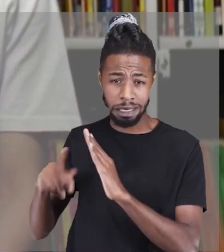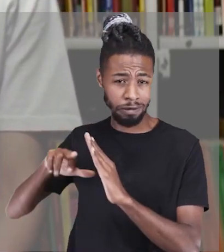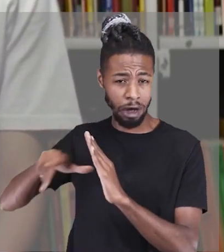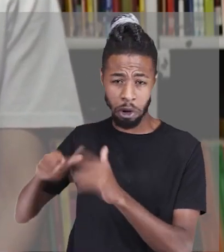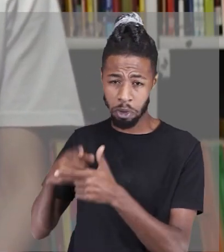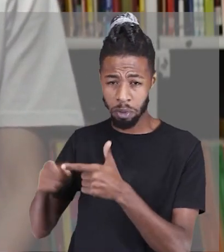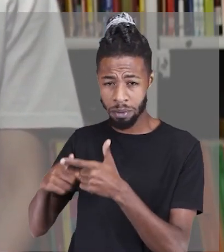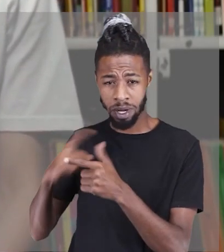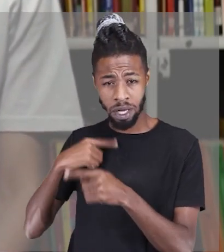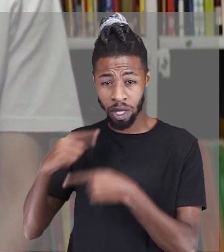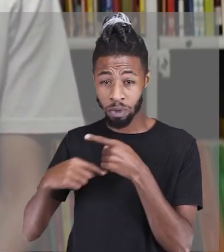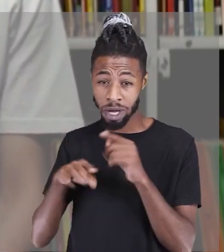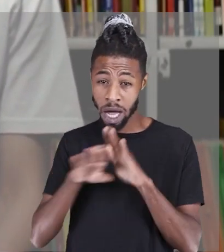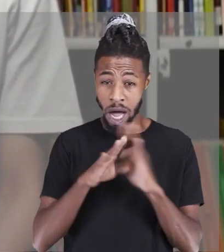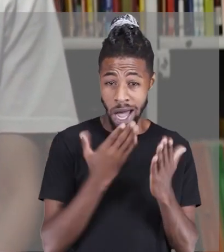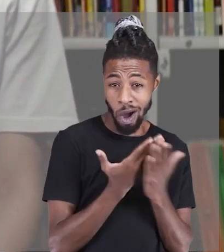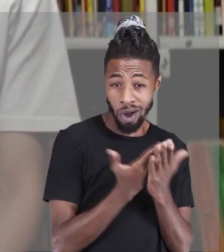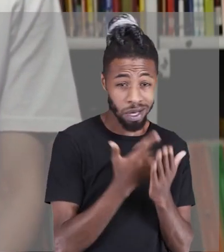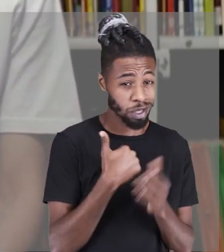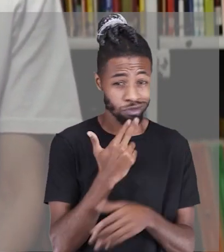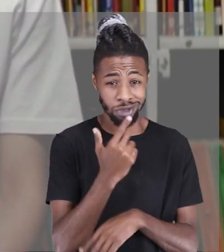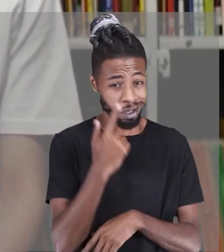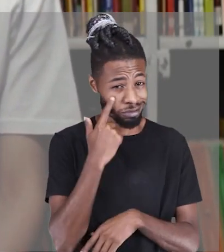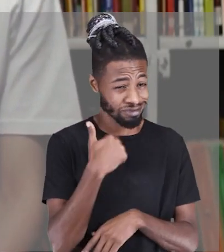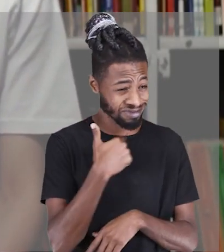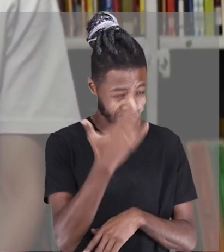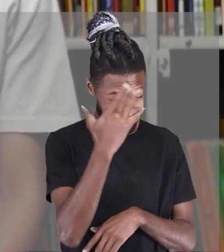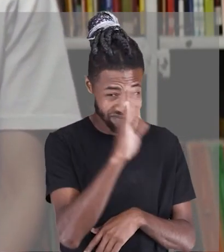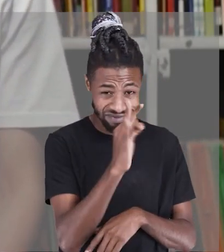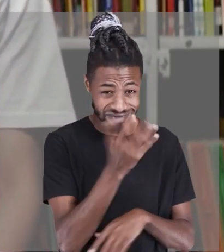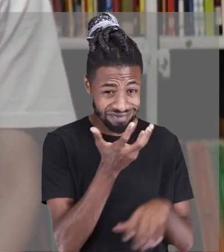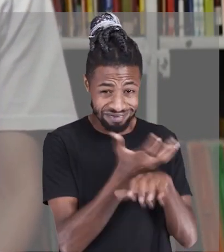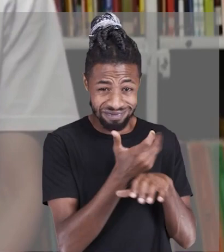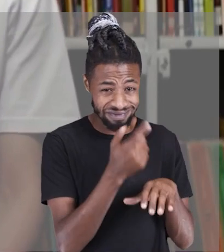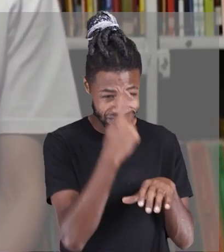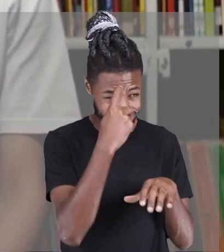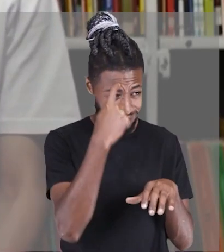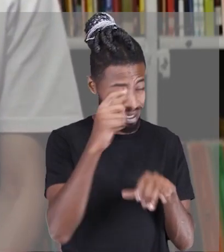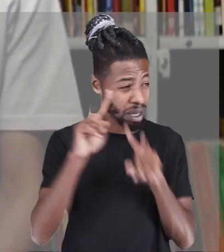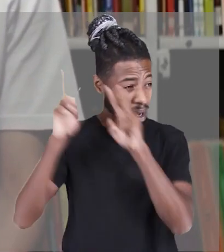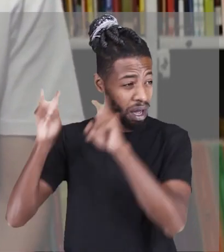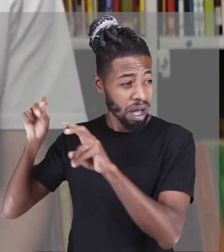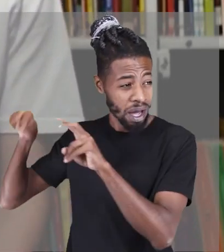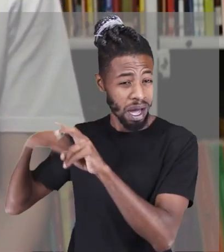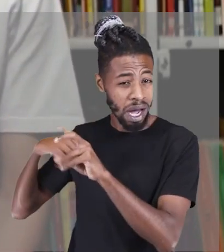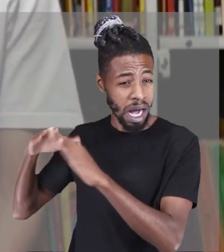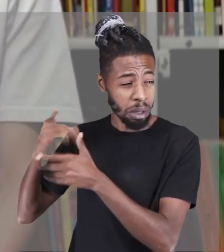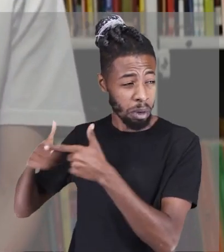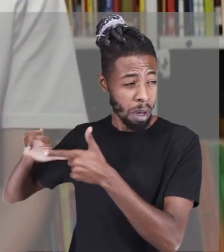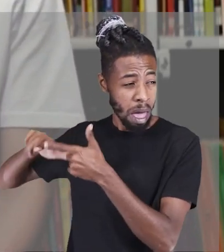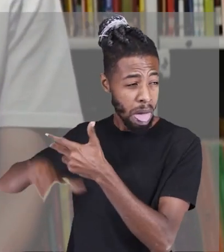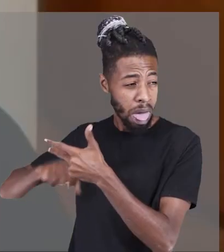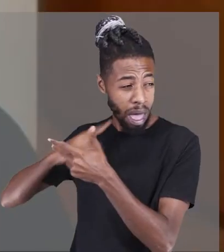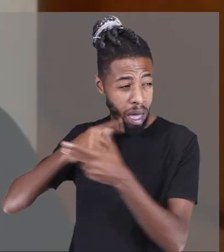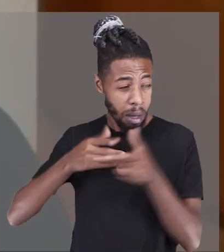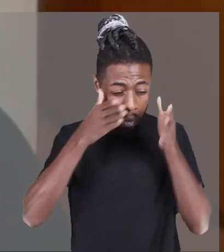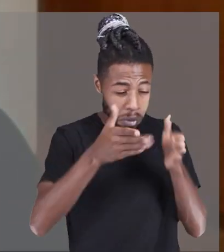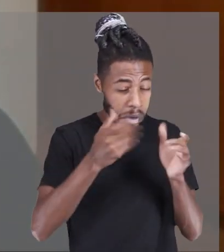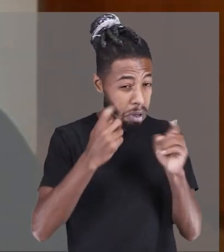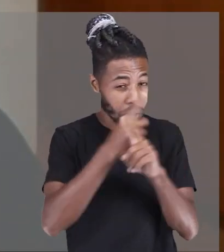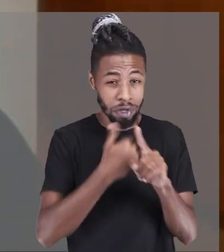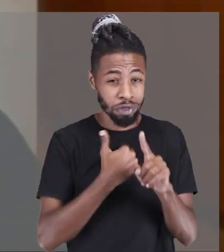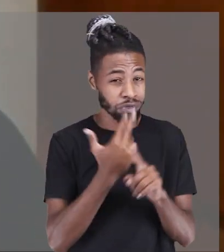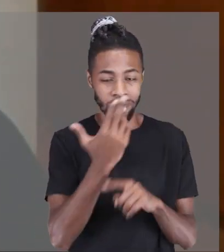dificuldade em casa e não conseguia se concentrar na hora de fazer uma lição, de entender uma matéria. Ficava pensando sobre aquilo que aconteceu em casa.